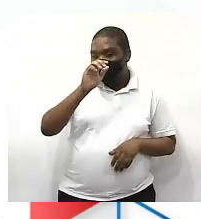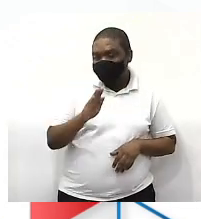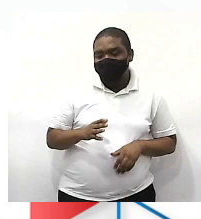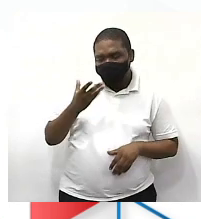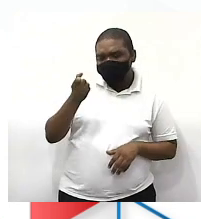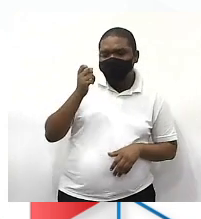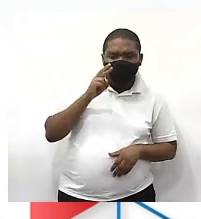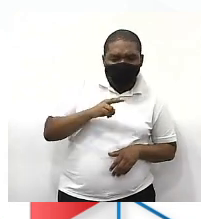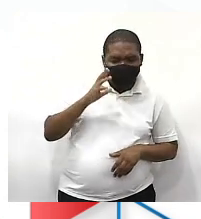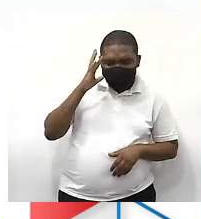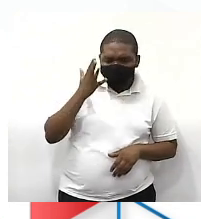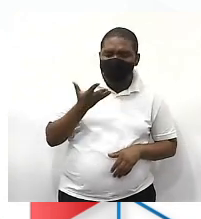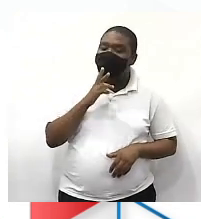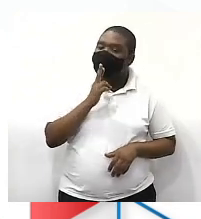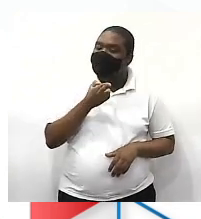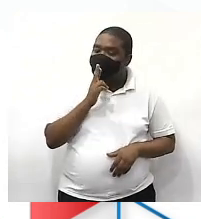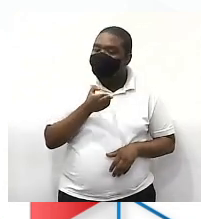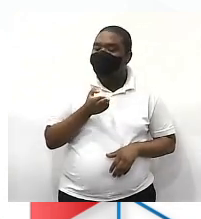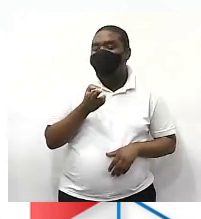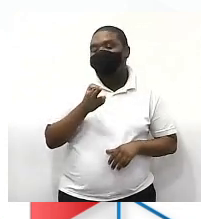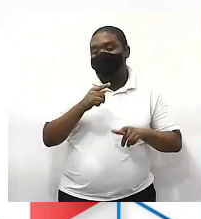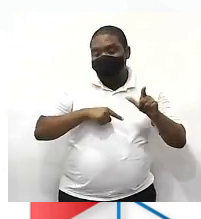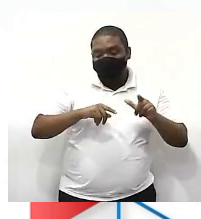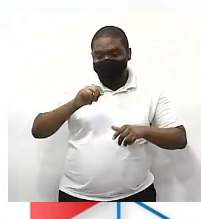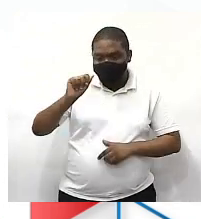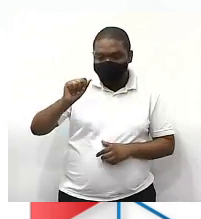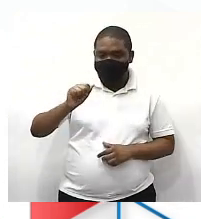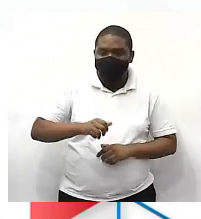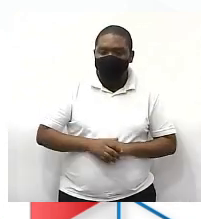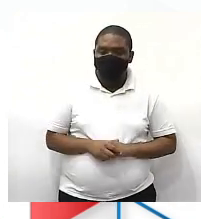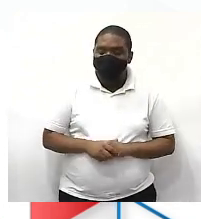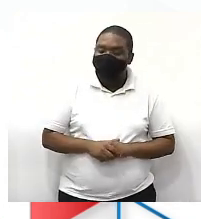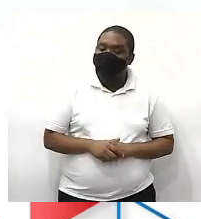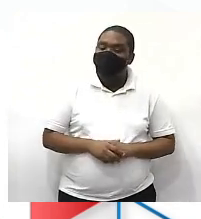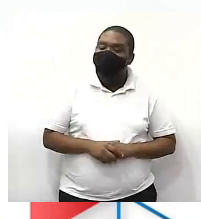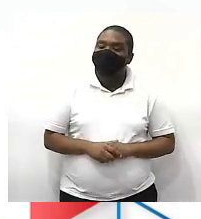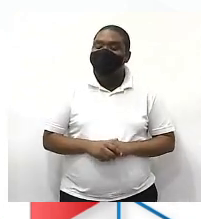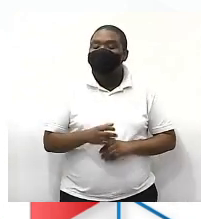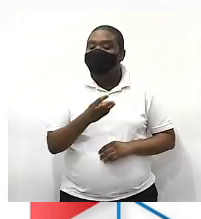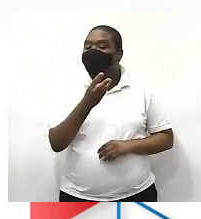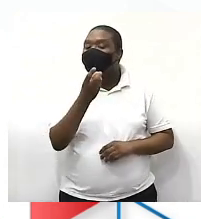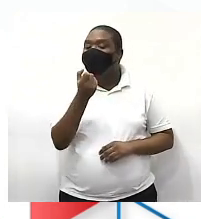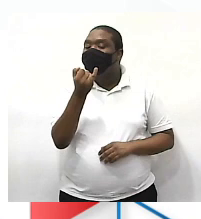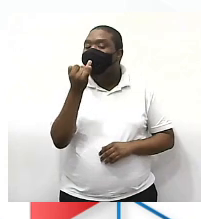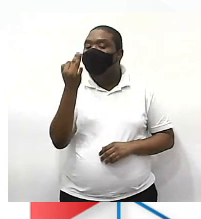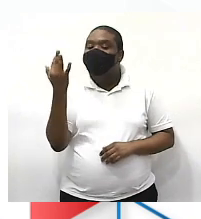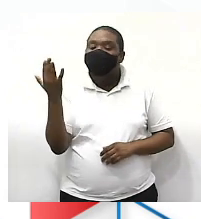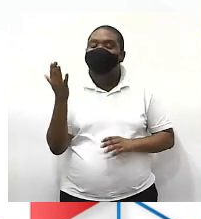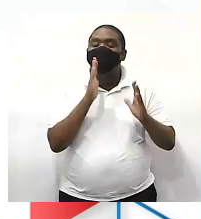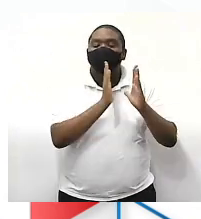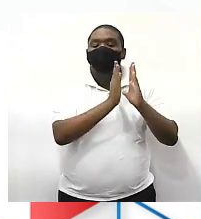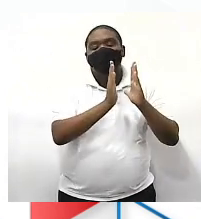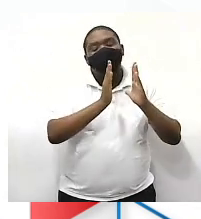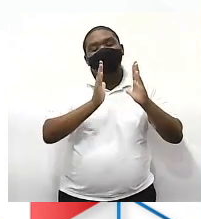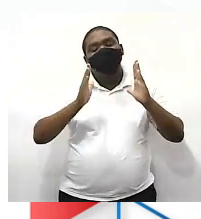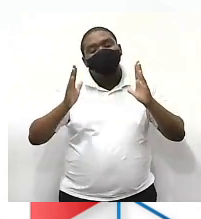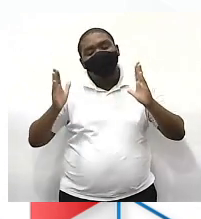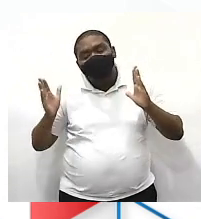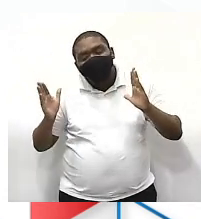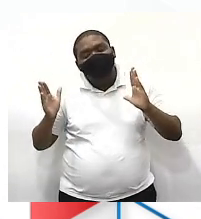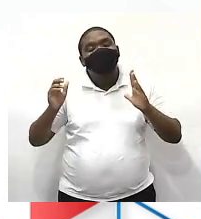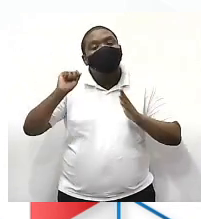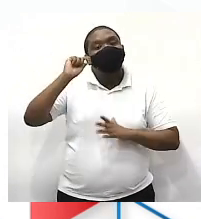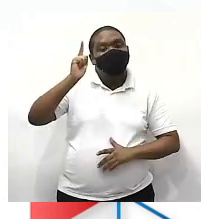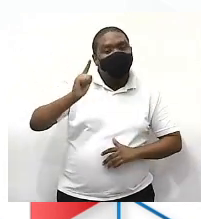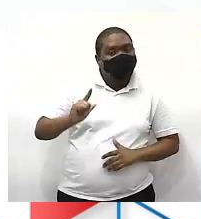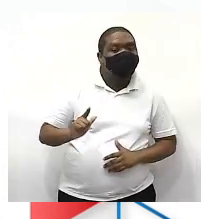Vamos lá. Resposta para o item A. Acompanha comigo. Conta quantas parcelas, quantos quadradinhos